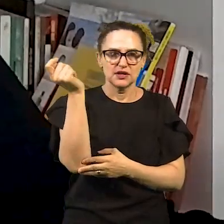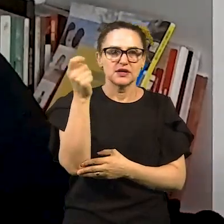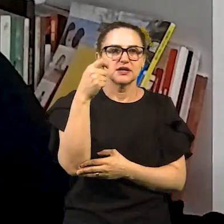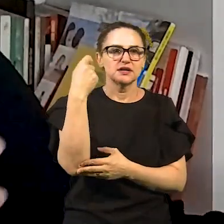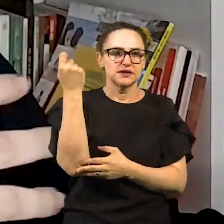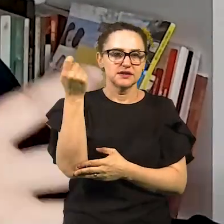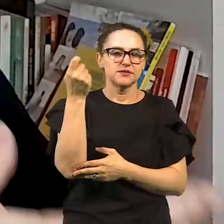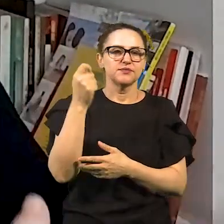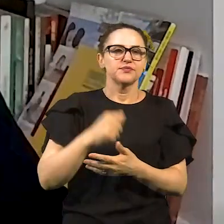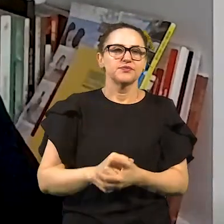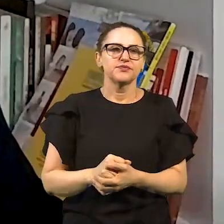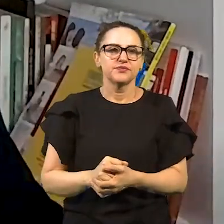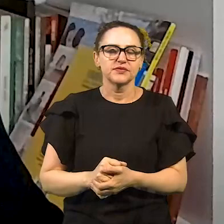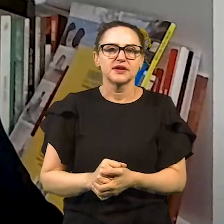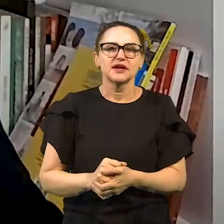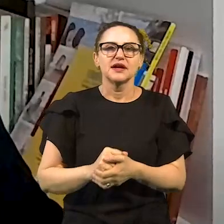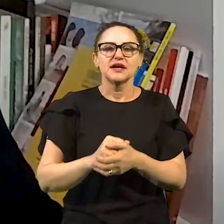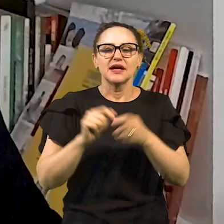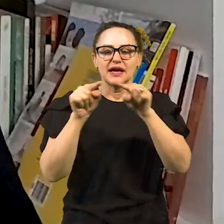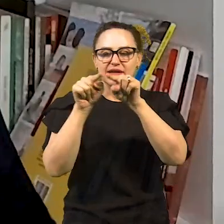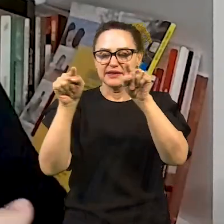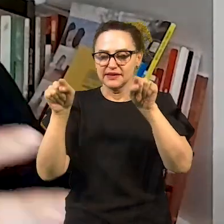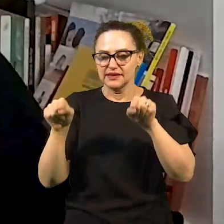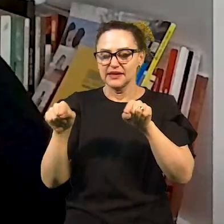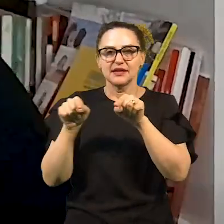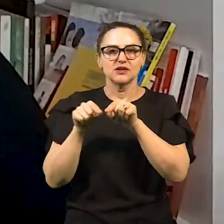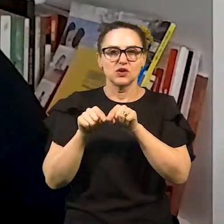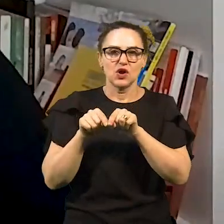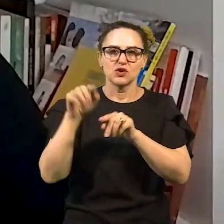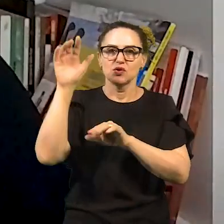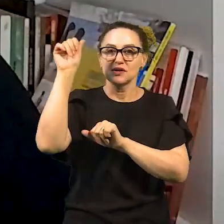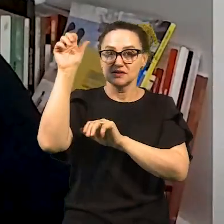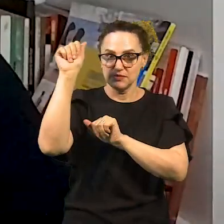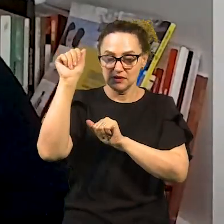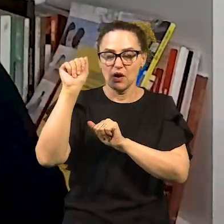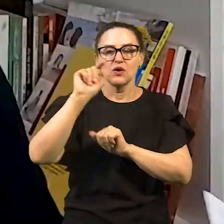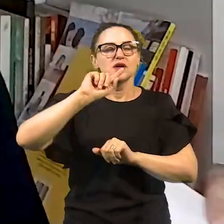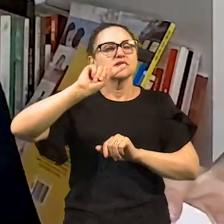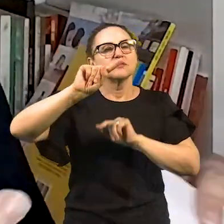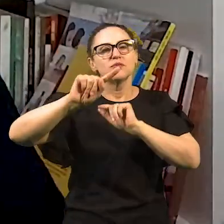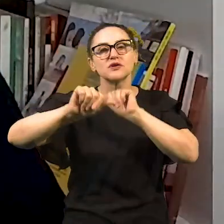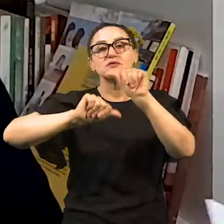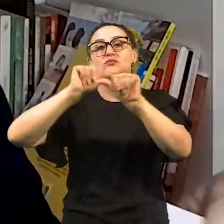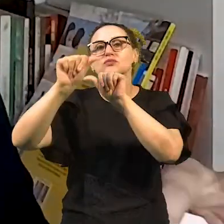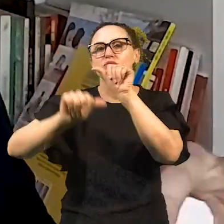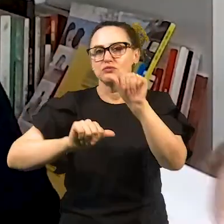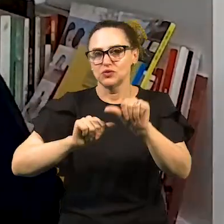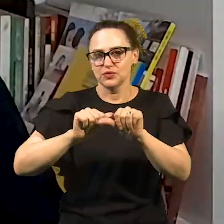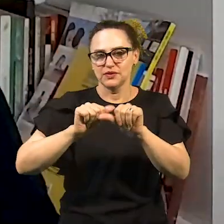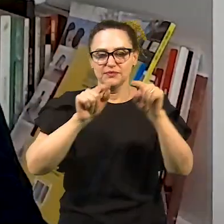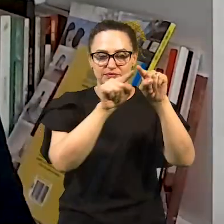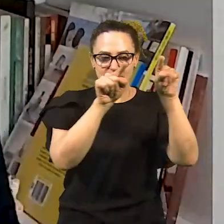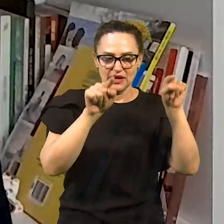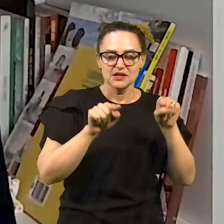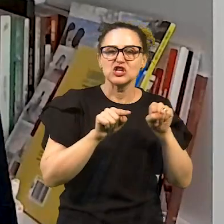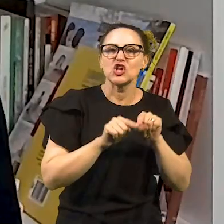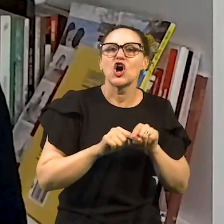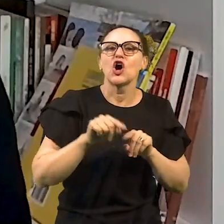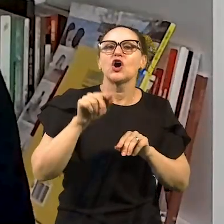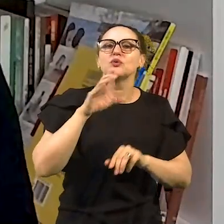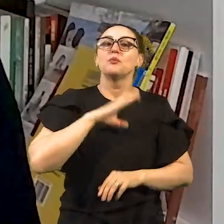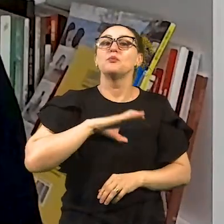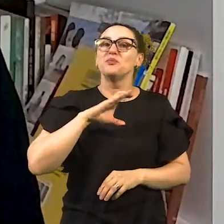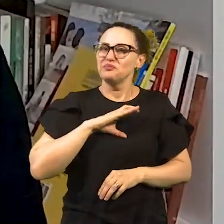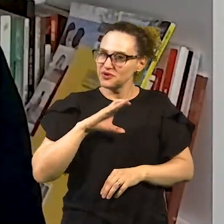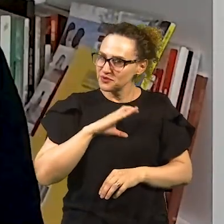tempo atrás era território espanhol, castelhano, depois passa a ser território português. Então esses conflitos todos